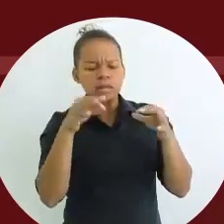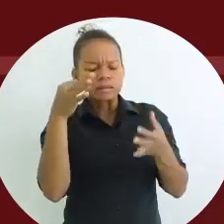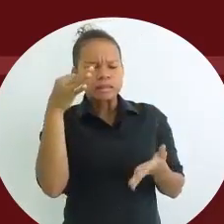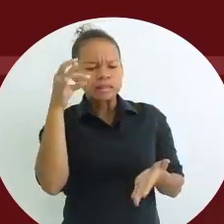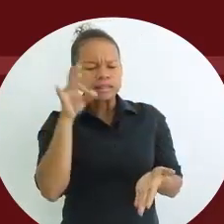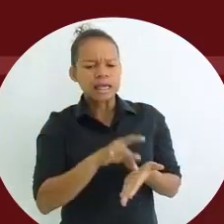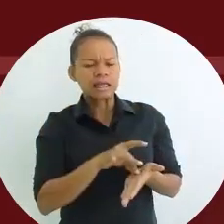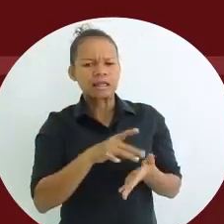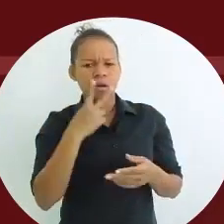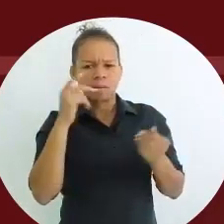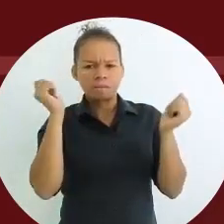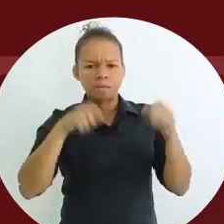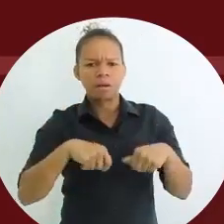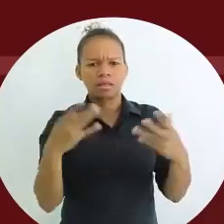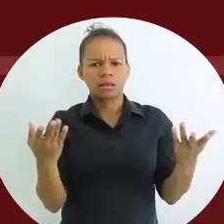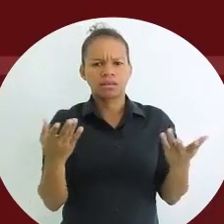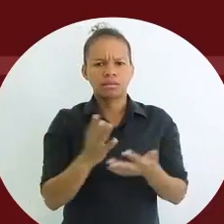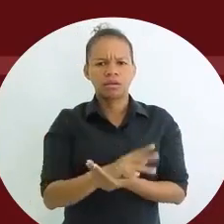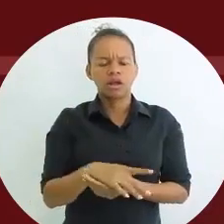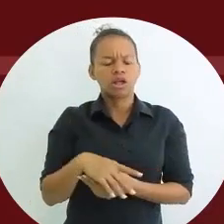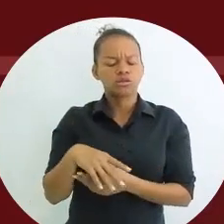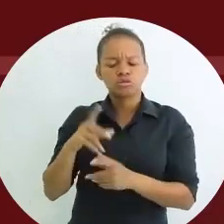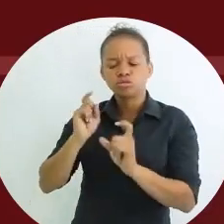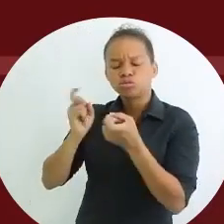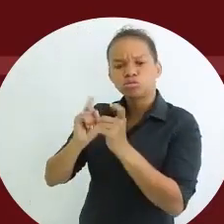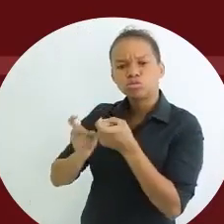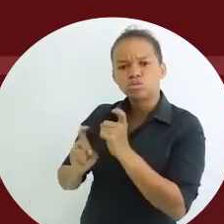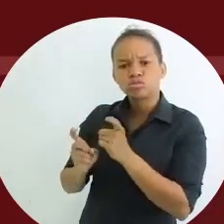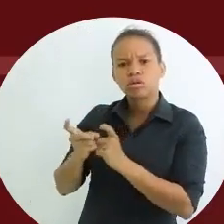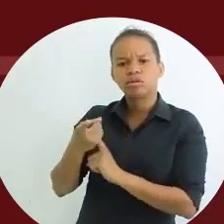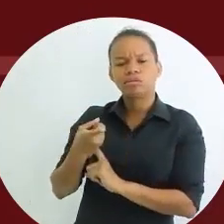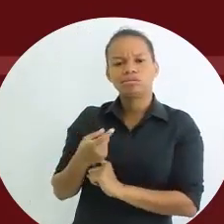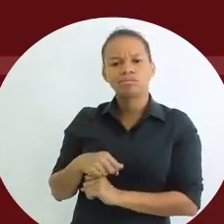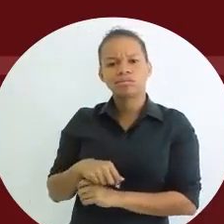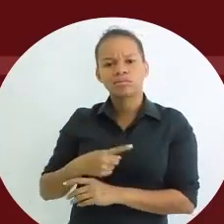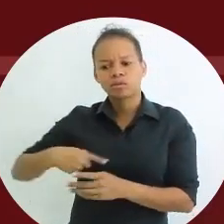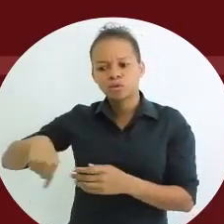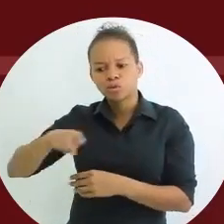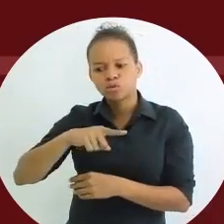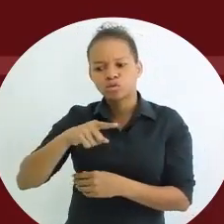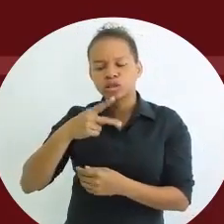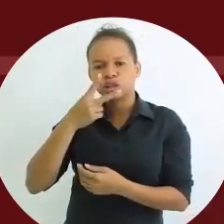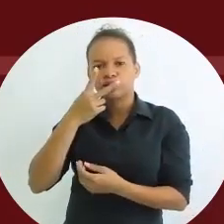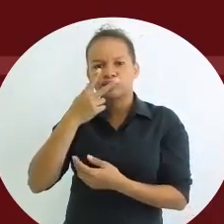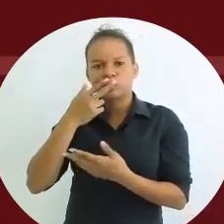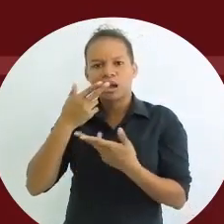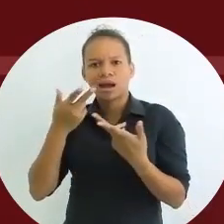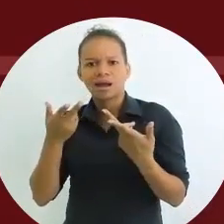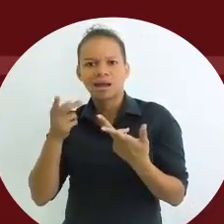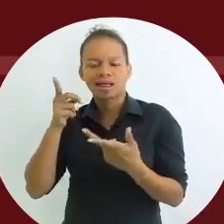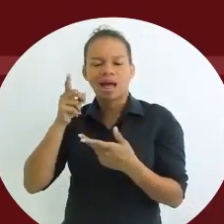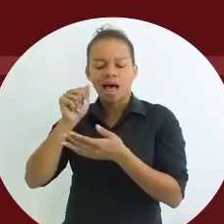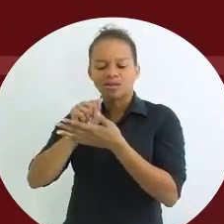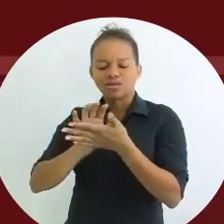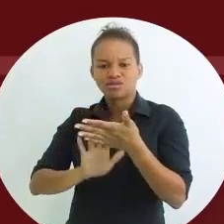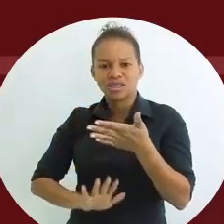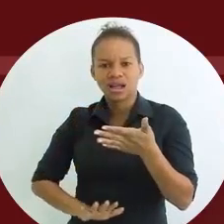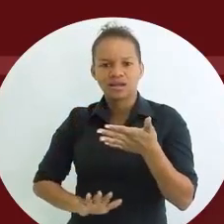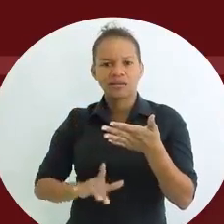a forma mais competente. Discutem os riscos iminentes àquela